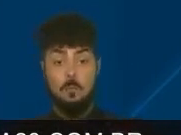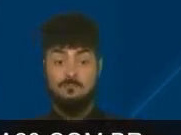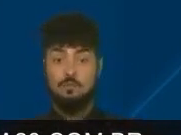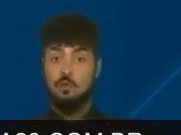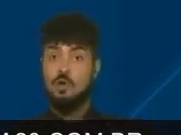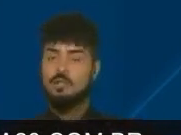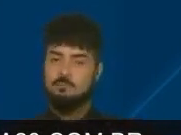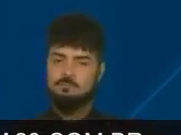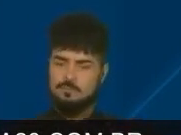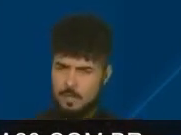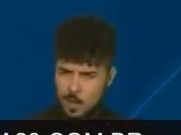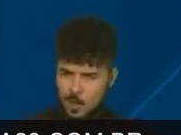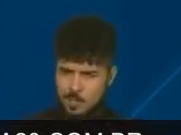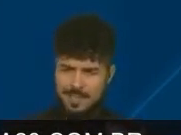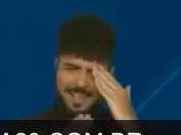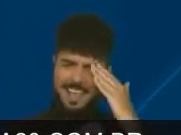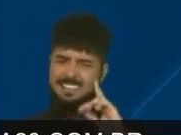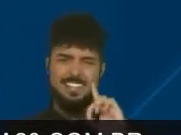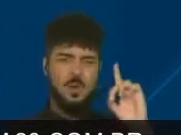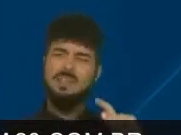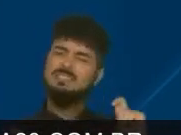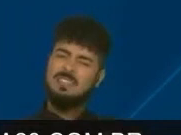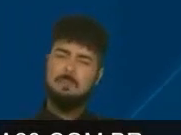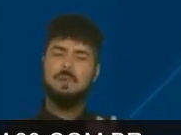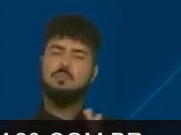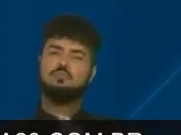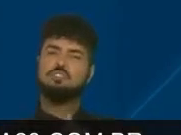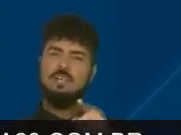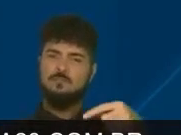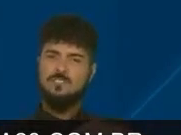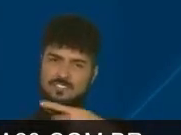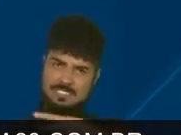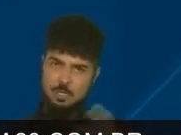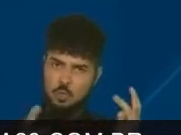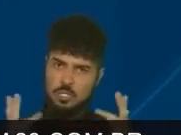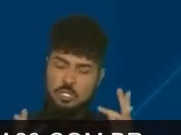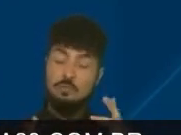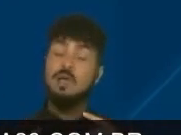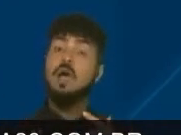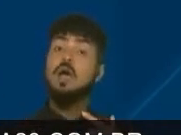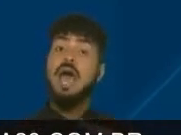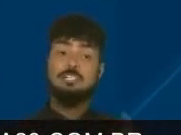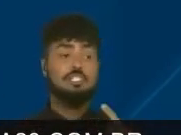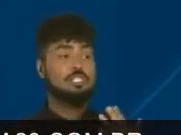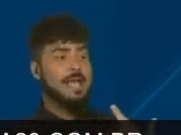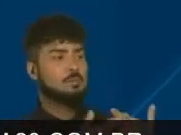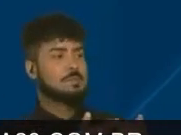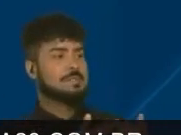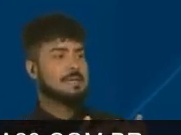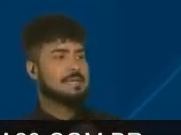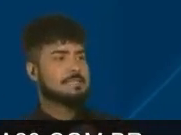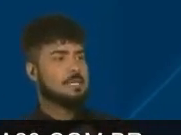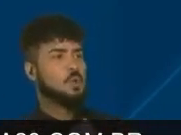gente consegue, né, mostrar aí para o nosso turista que a gente trabalhou essa responsabilidade e essa segurança